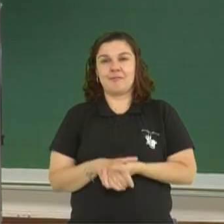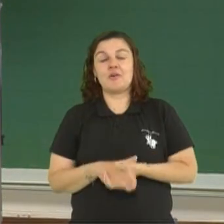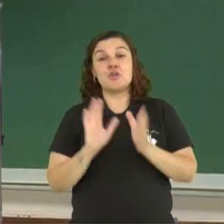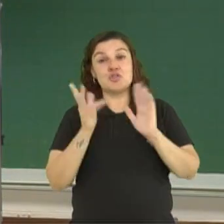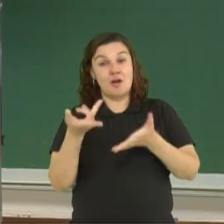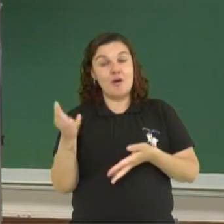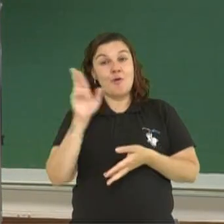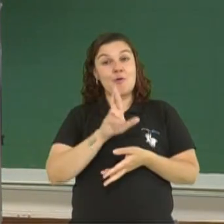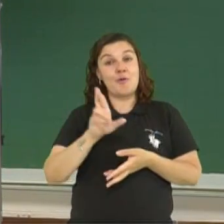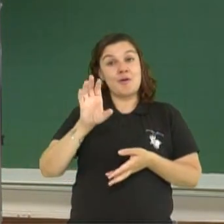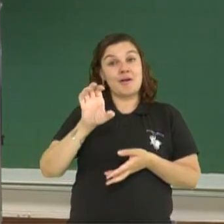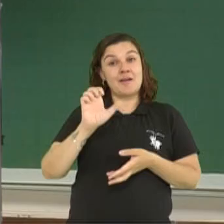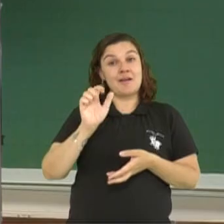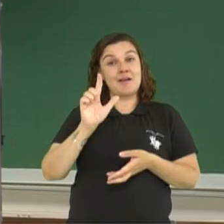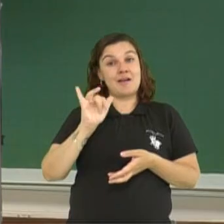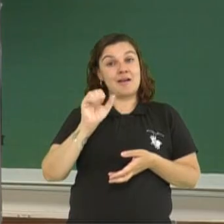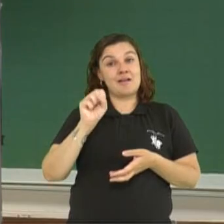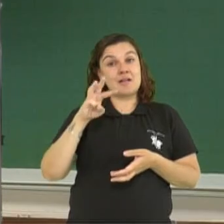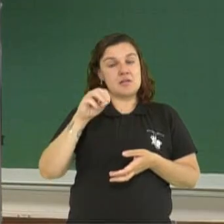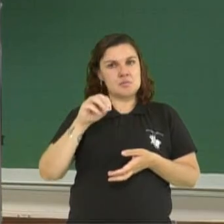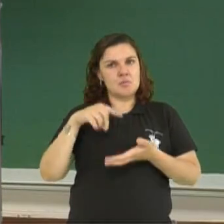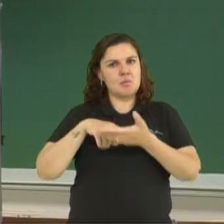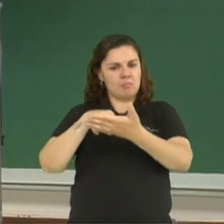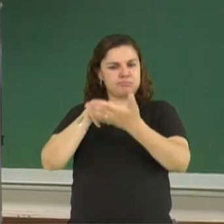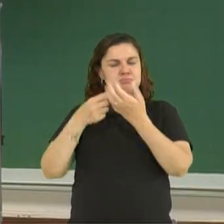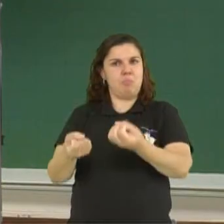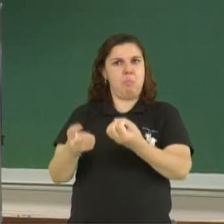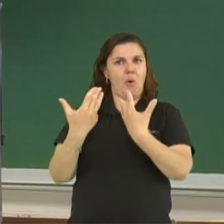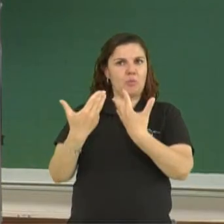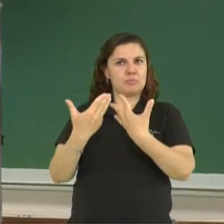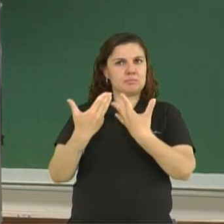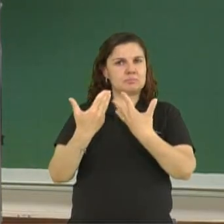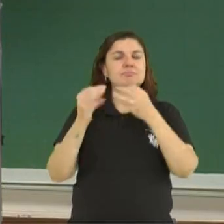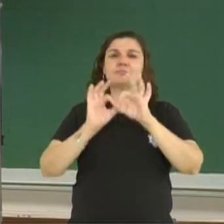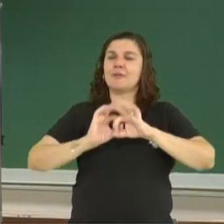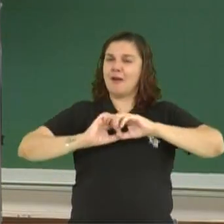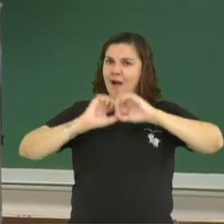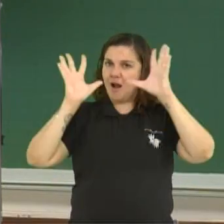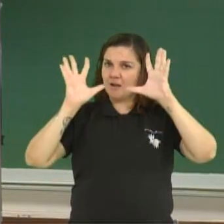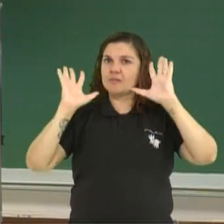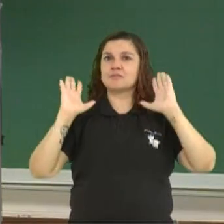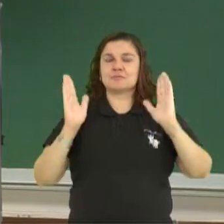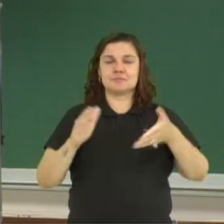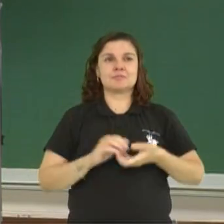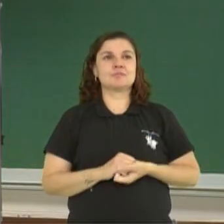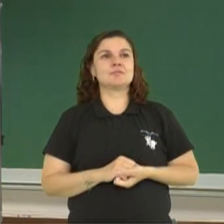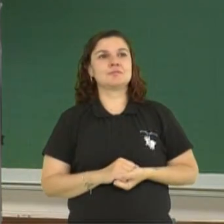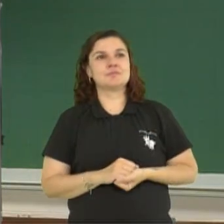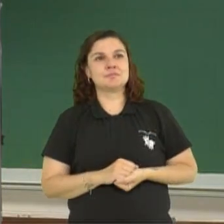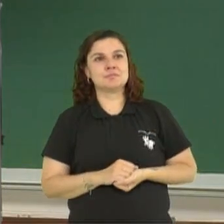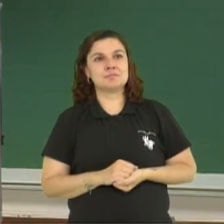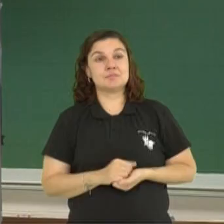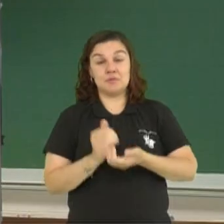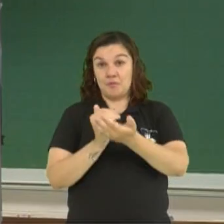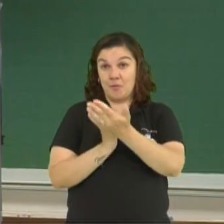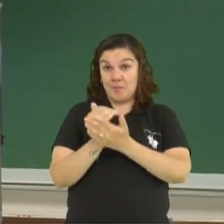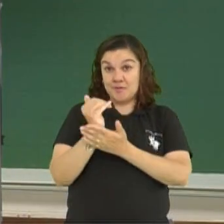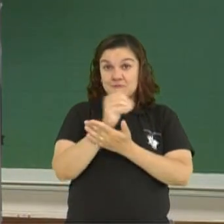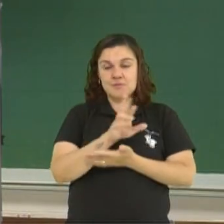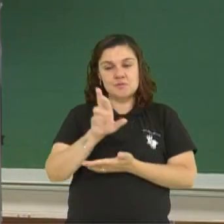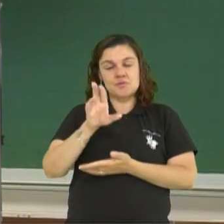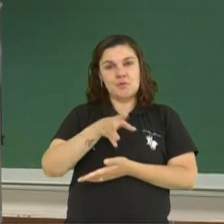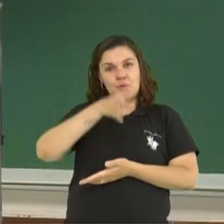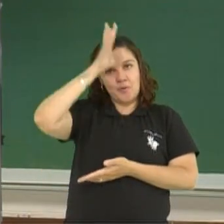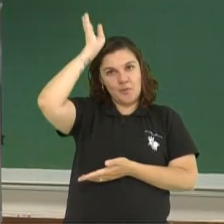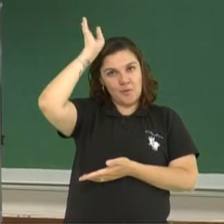o realismo, que é exatamente aquilo que traz o real de uma forma muito bem especificada, muito bem formatada. Então começou com Roma. Então nós temos